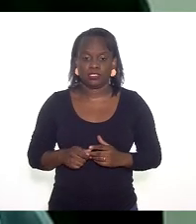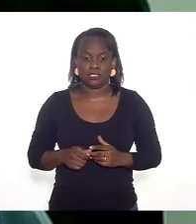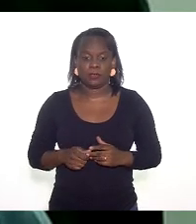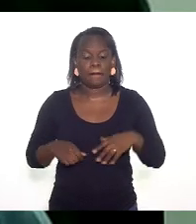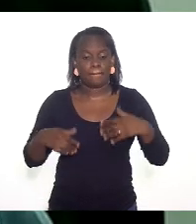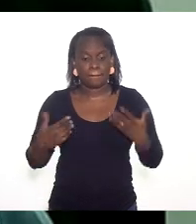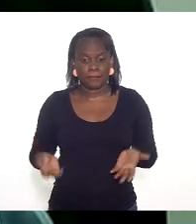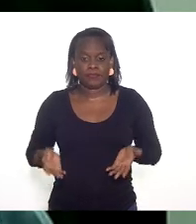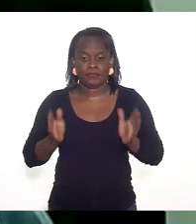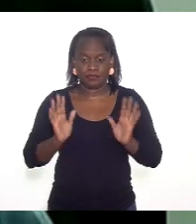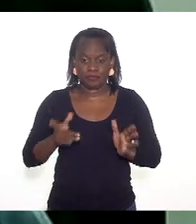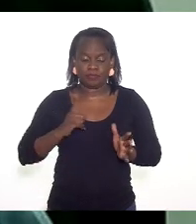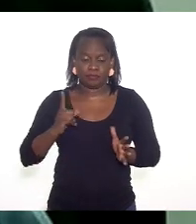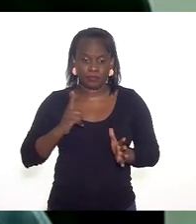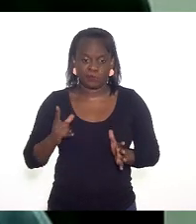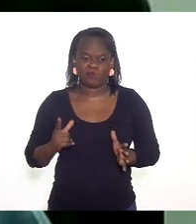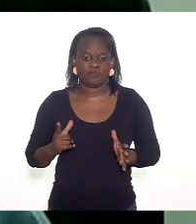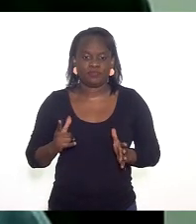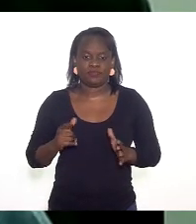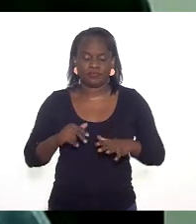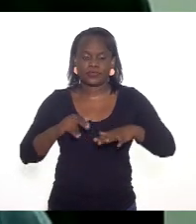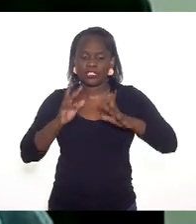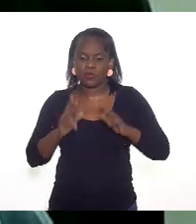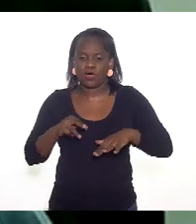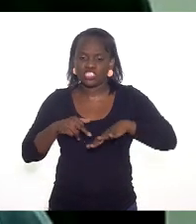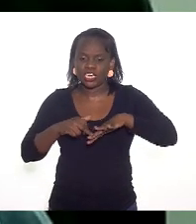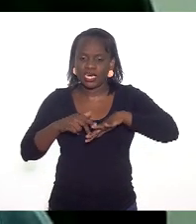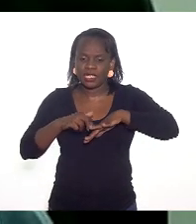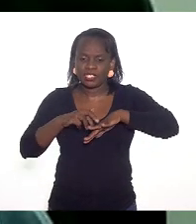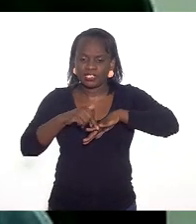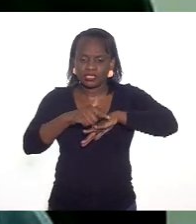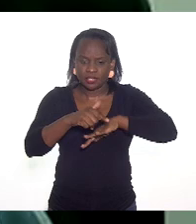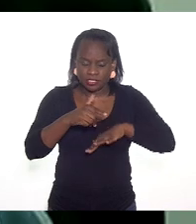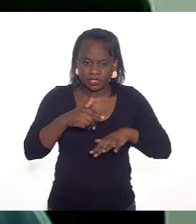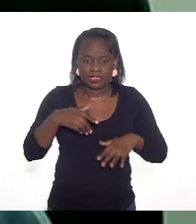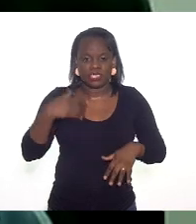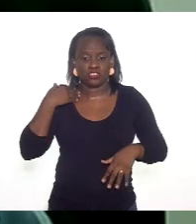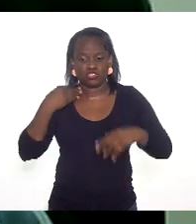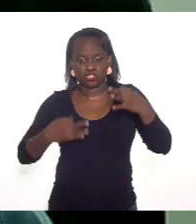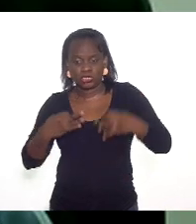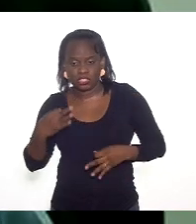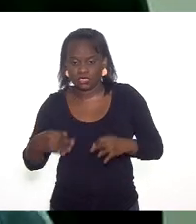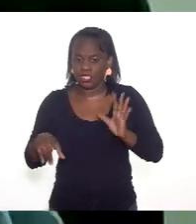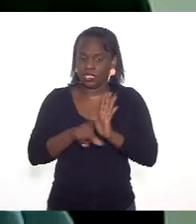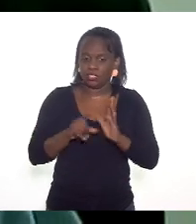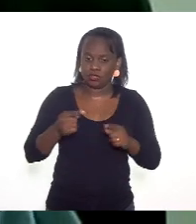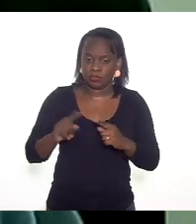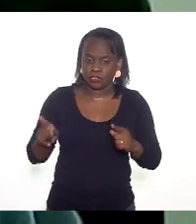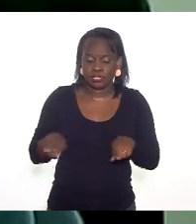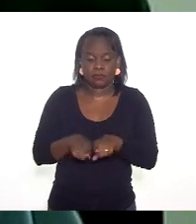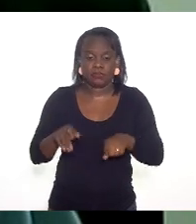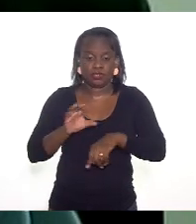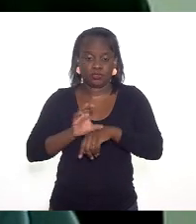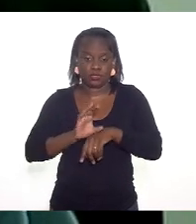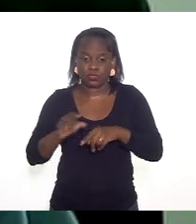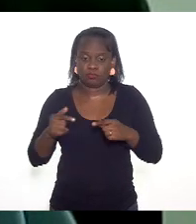se eu quiser subir uma escadinha, é injurídico, ilegal e